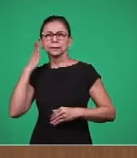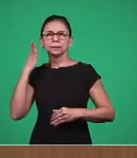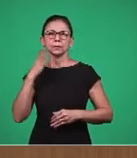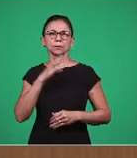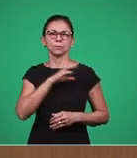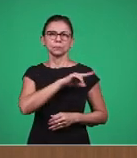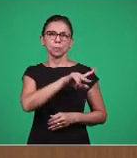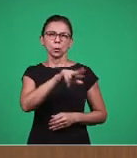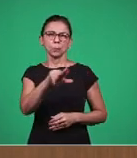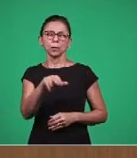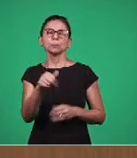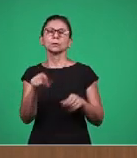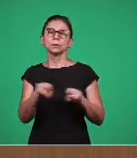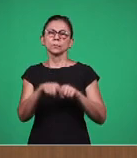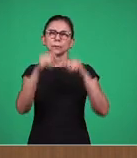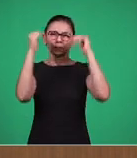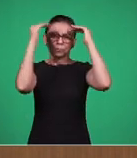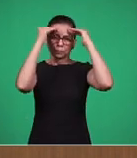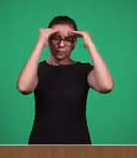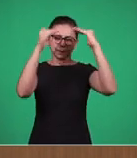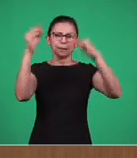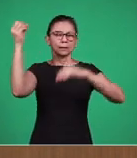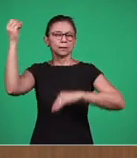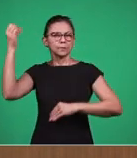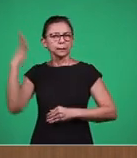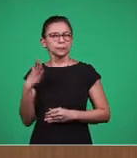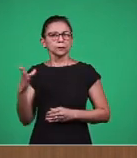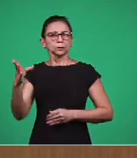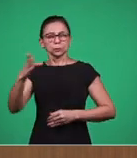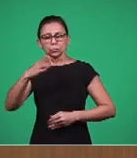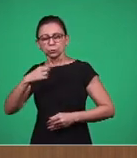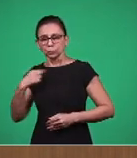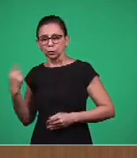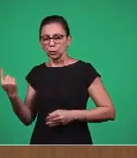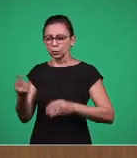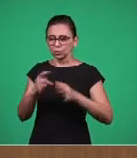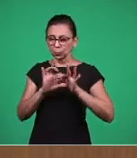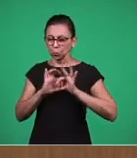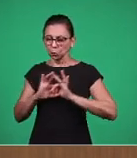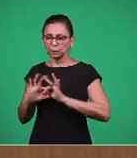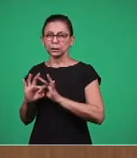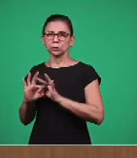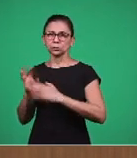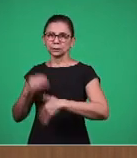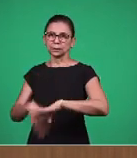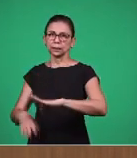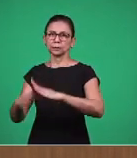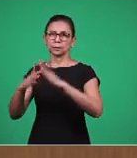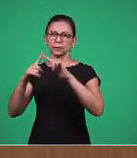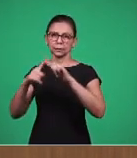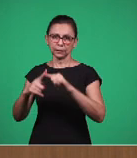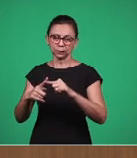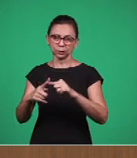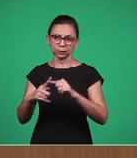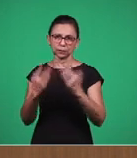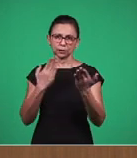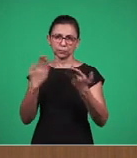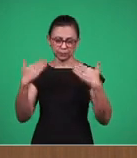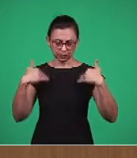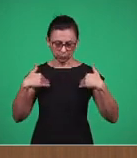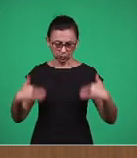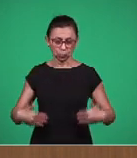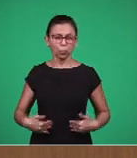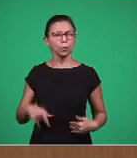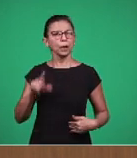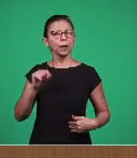cabeça que é Cristo, nós nos tornamos um corpo. E nada nos fala mais do que corpo do que assentar à mesa. Porque o Senhor nos convidou